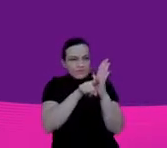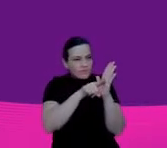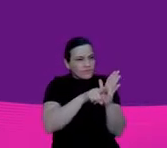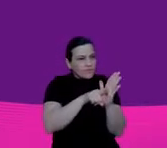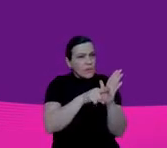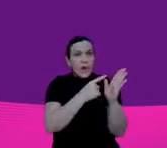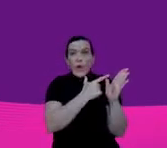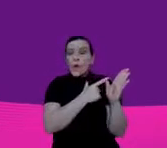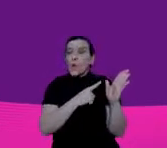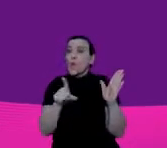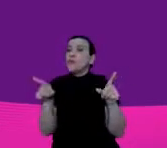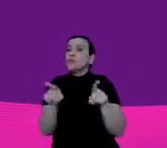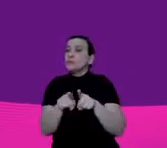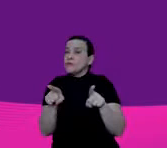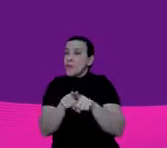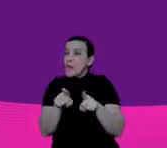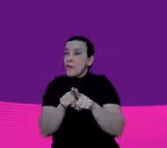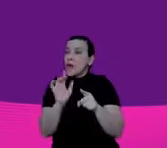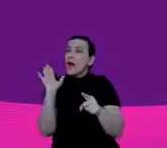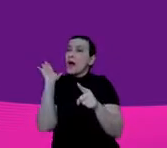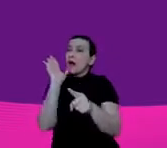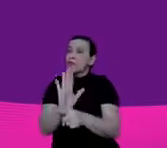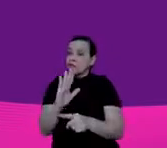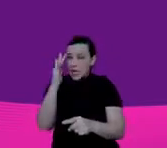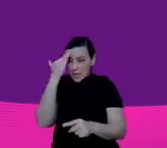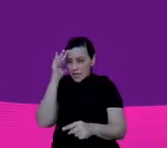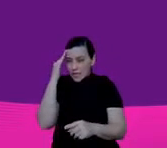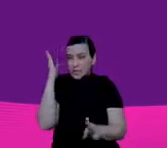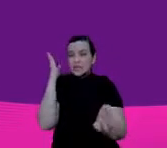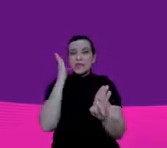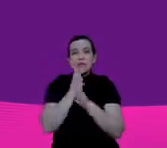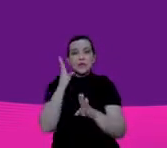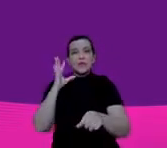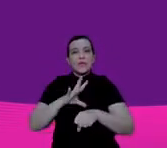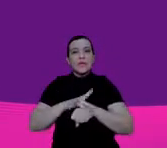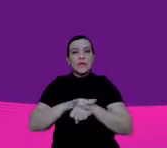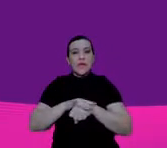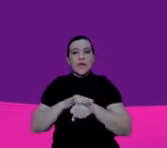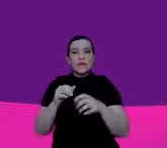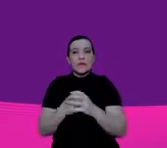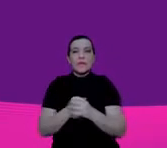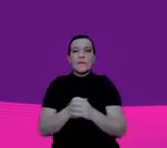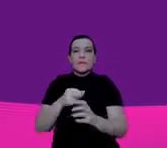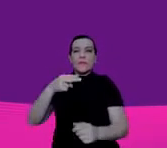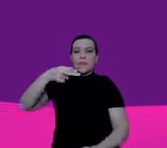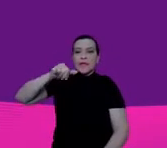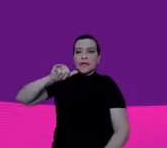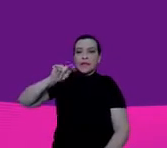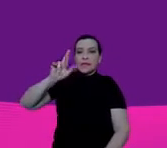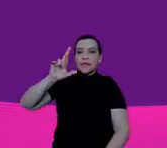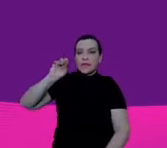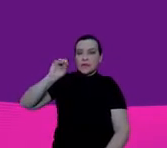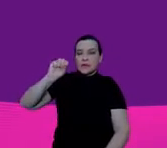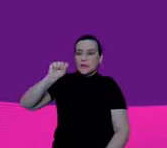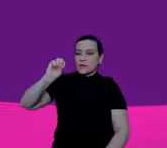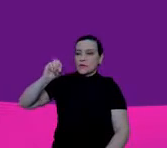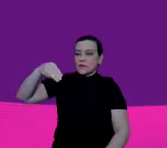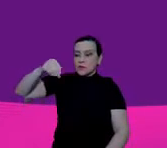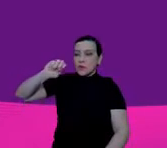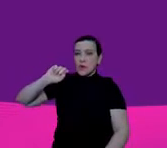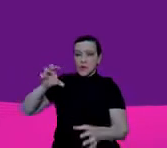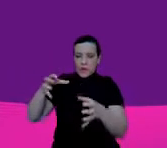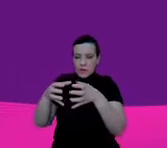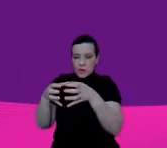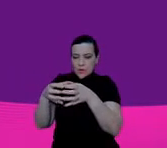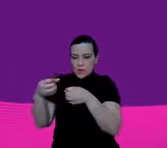também, na verdade, o nigrossomo é um conjunto, um grupo, um agrupamento de neurônios dopaminérgicos na substância